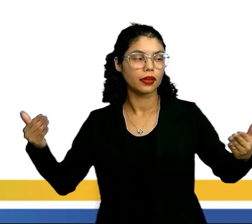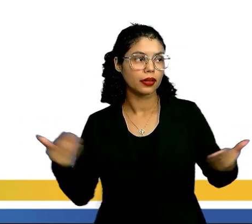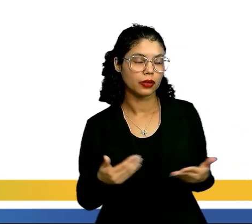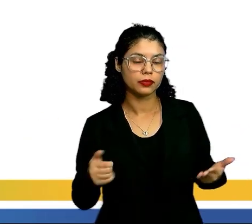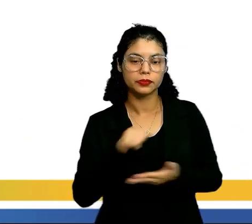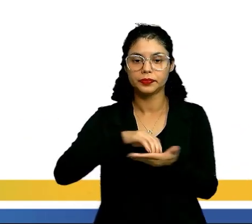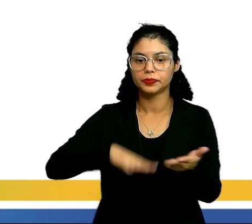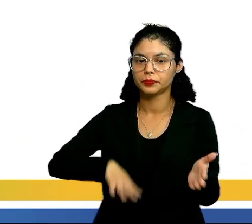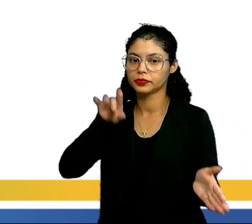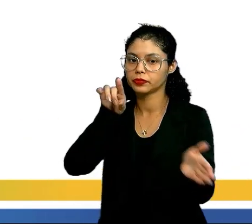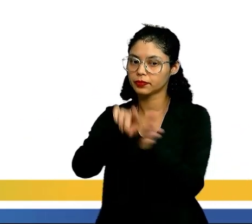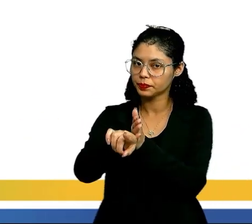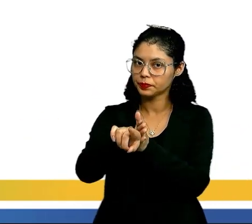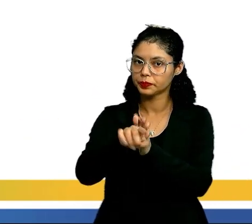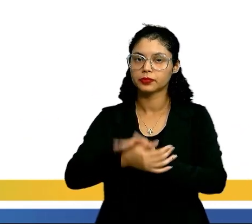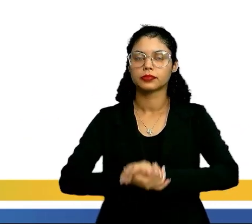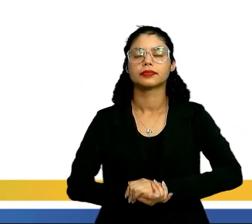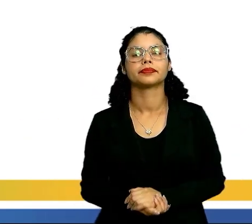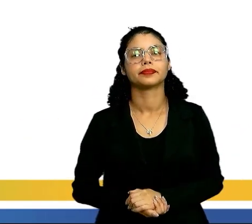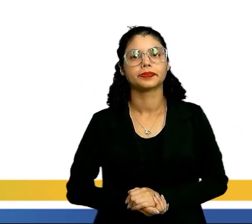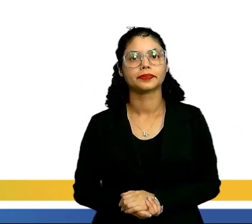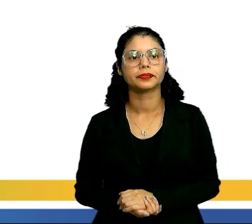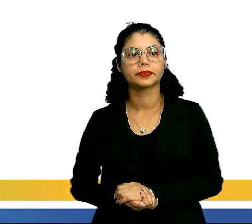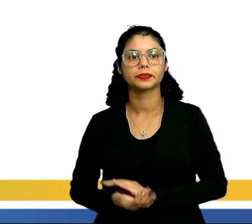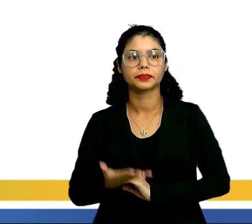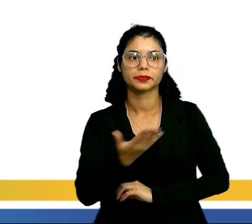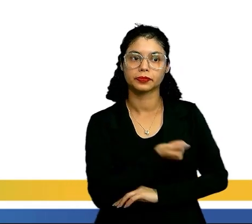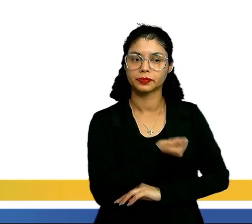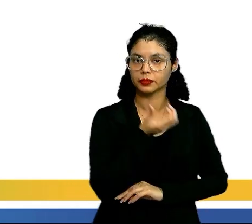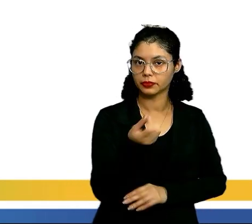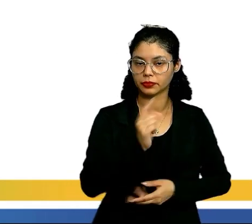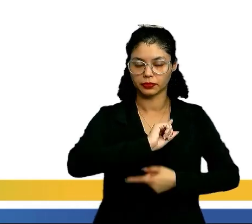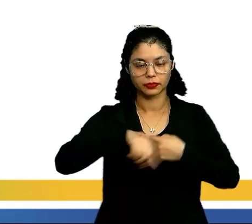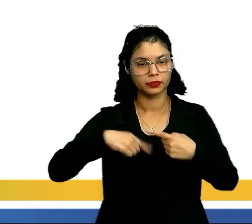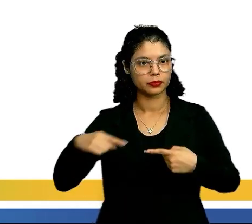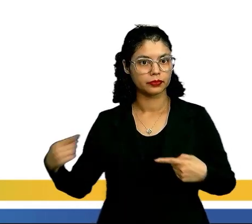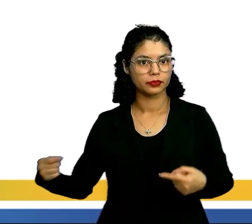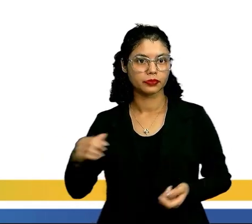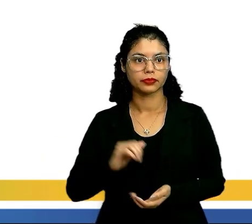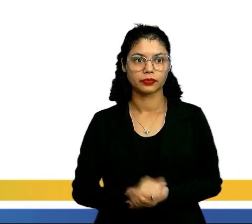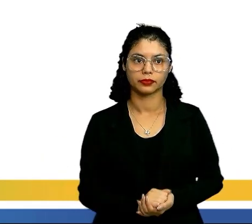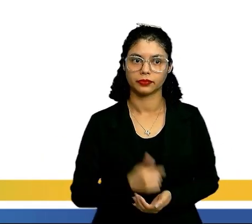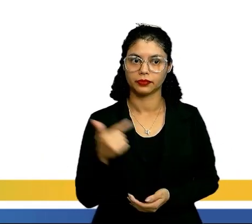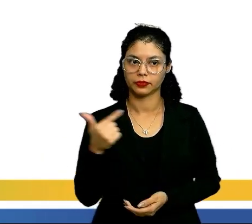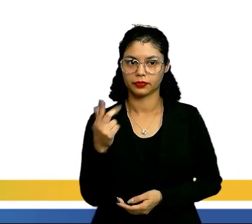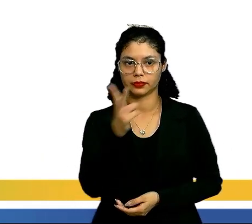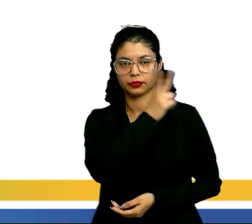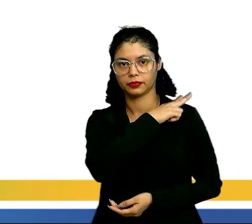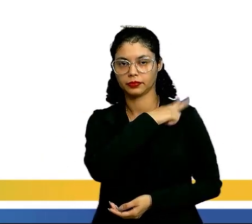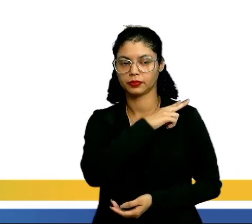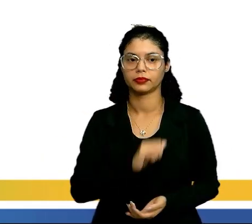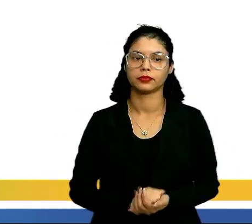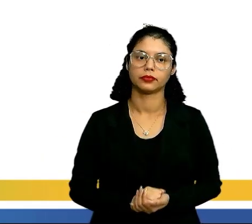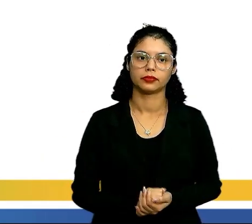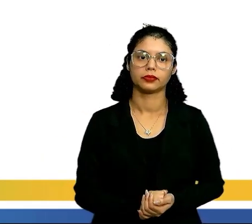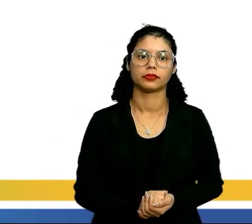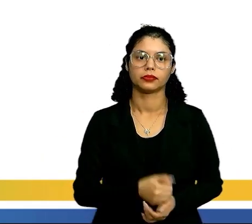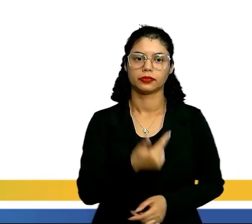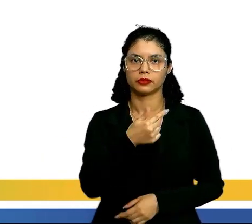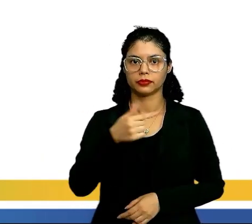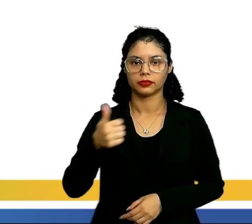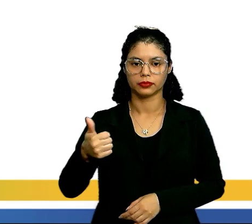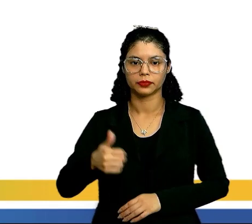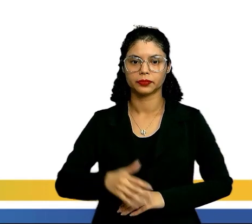Aí há uma questão. Essa questão é a questão de número 6, está no livro do segundo ano, a prova Enem, na